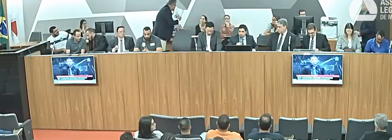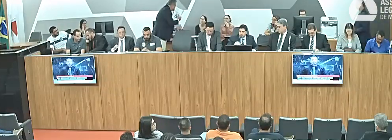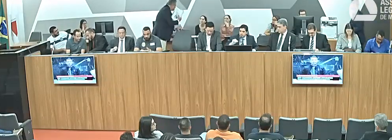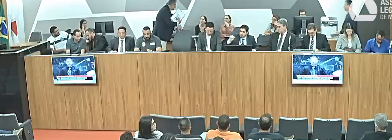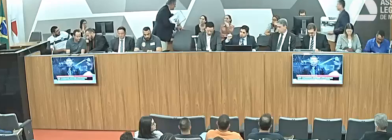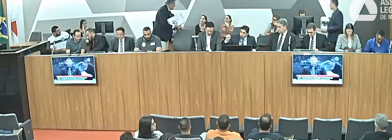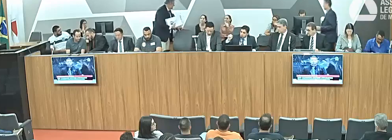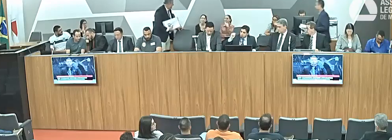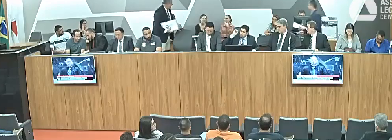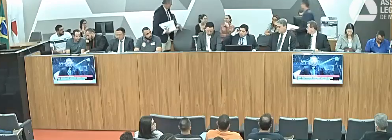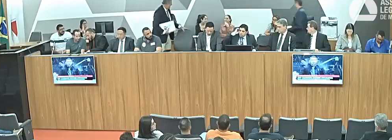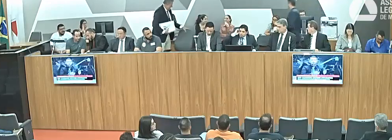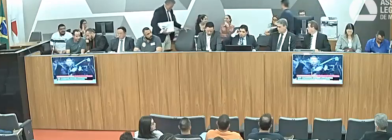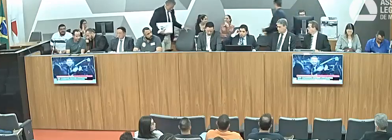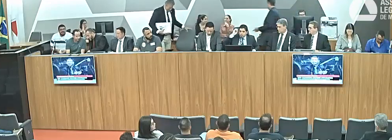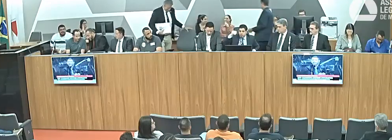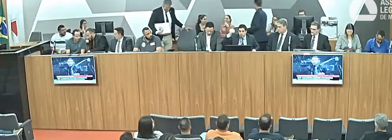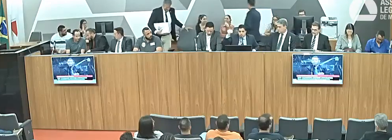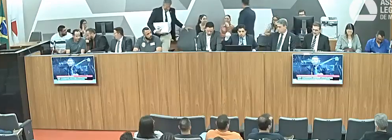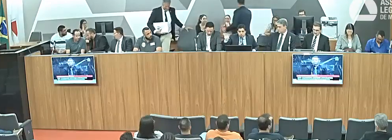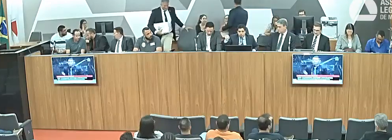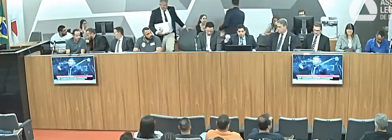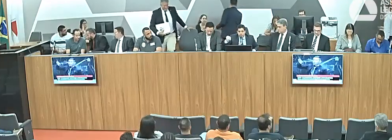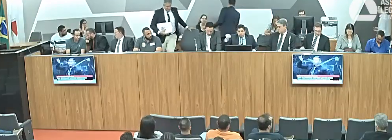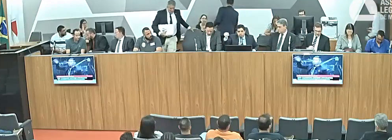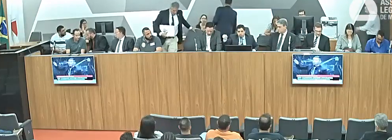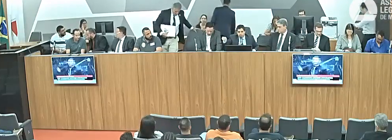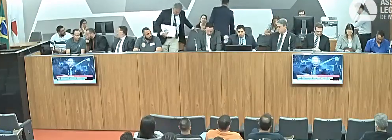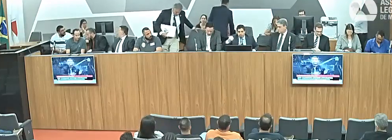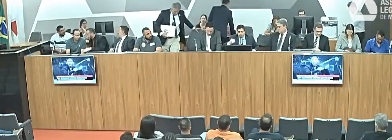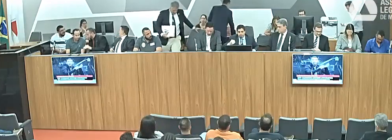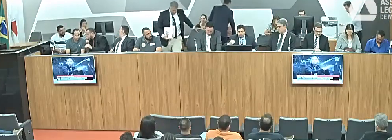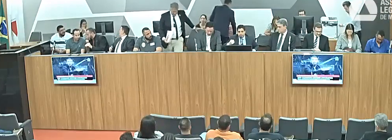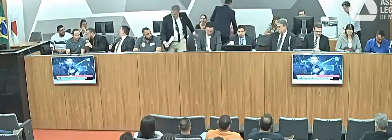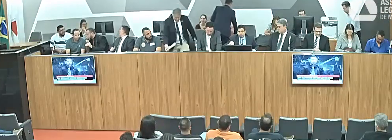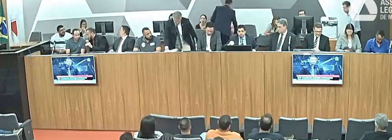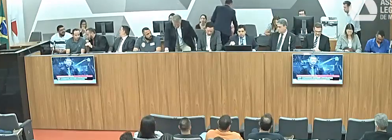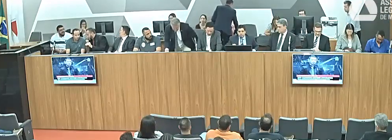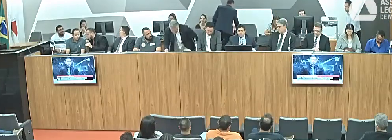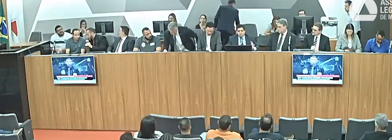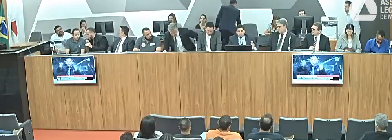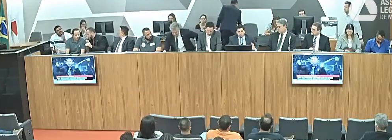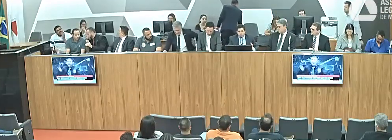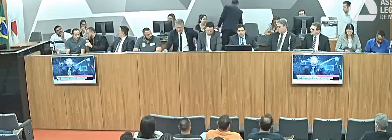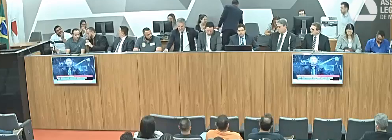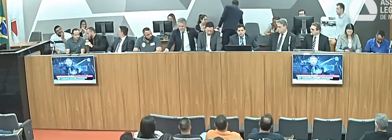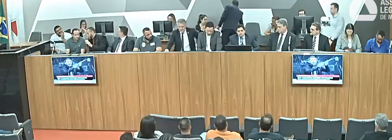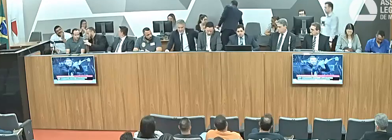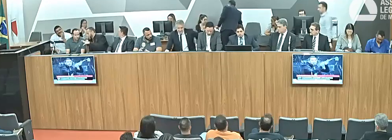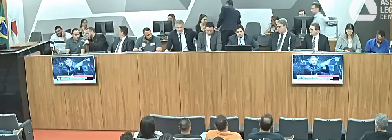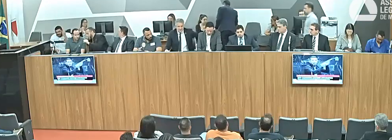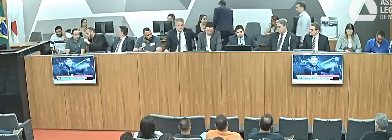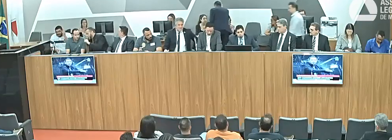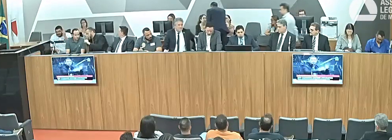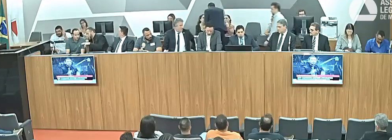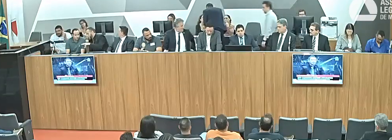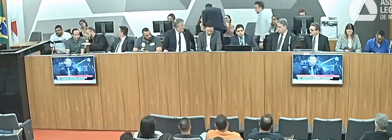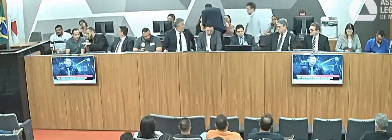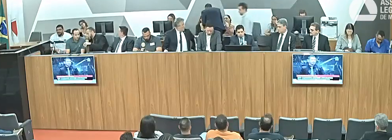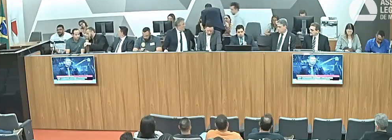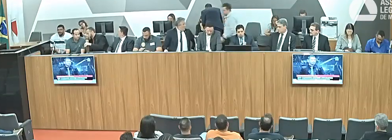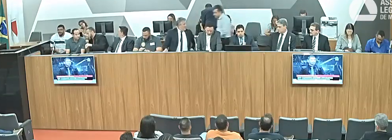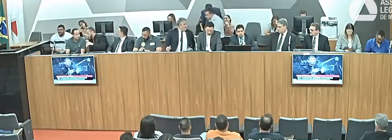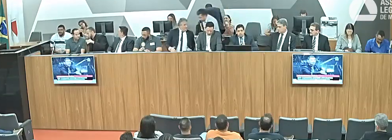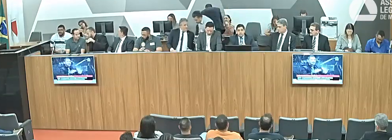deixar consignado então nós temos muitas contribuições secretário que podem ser dadas aqui e eu quero aqui já sendo